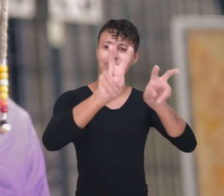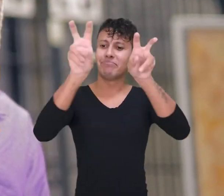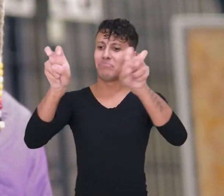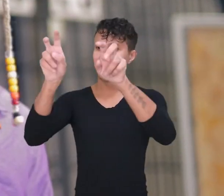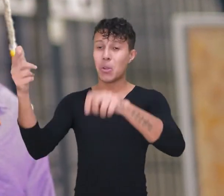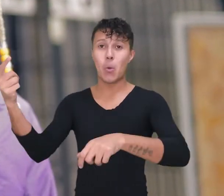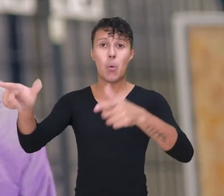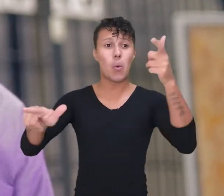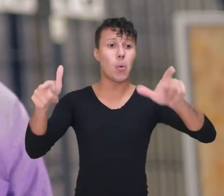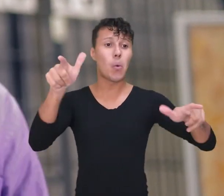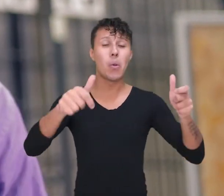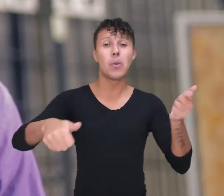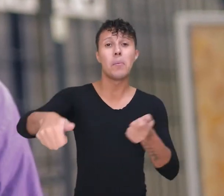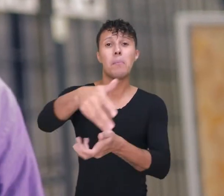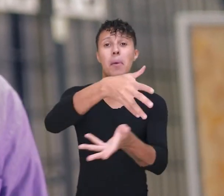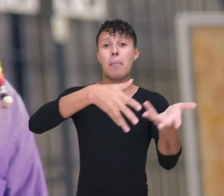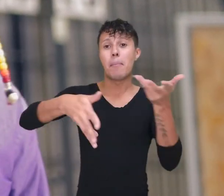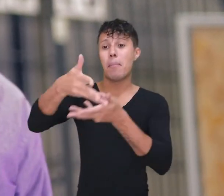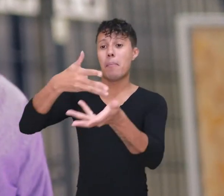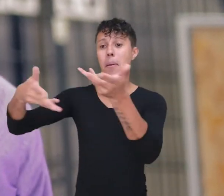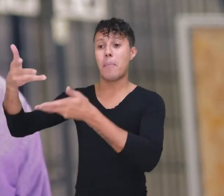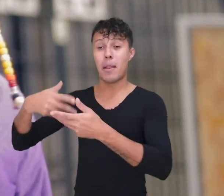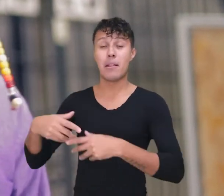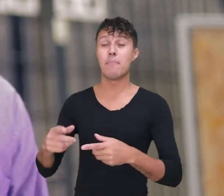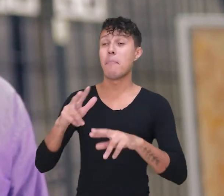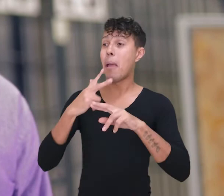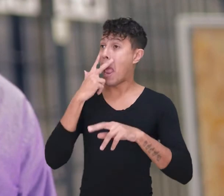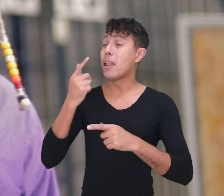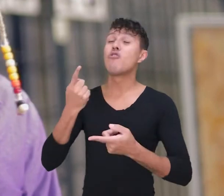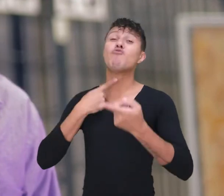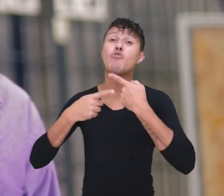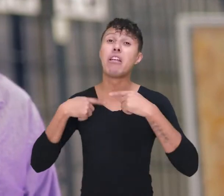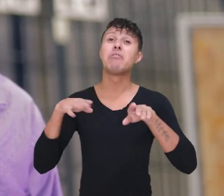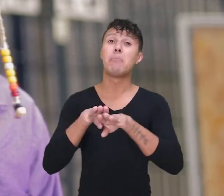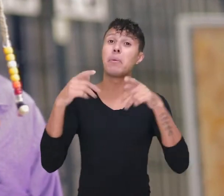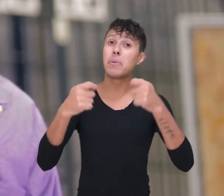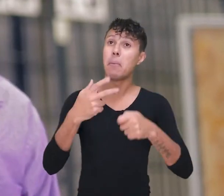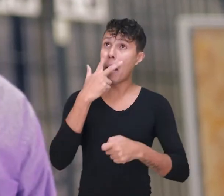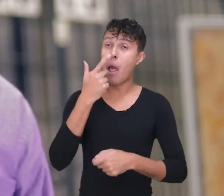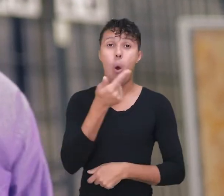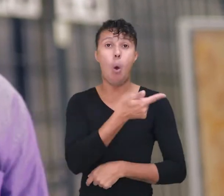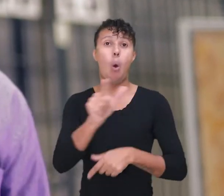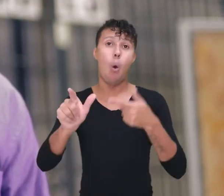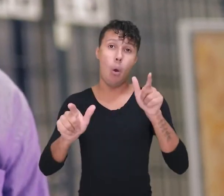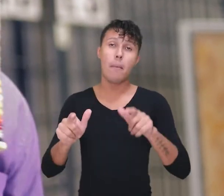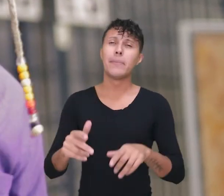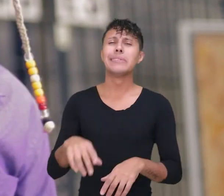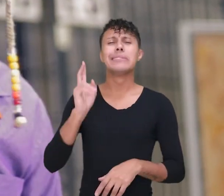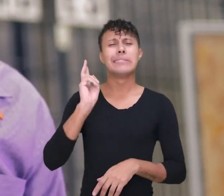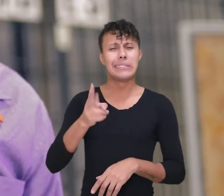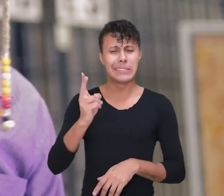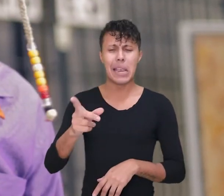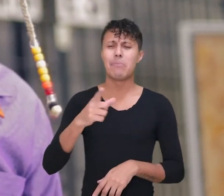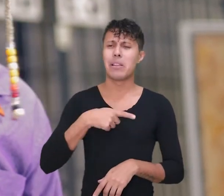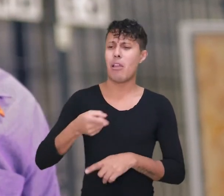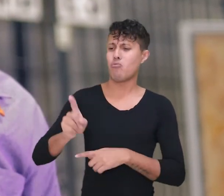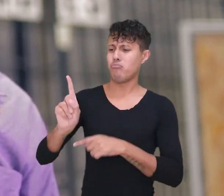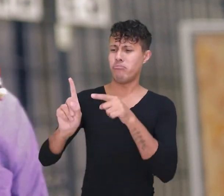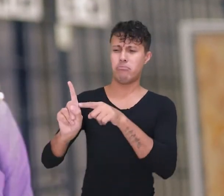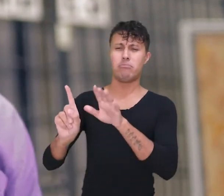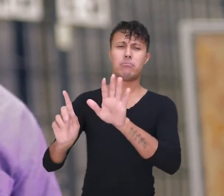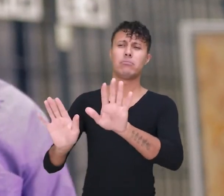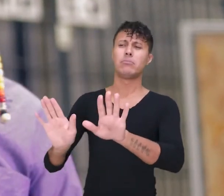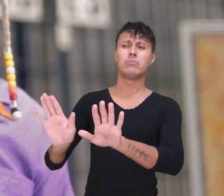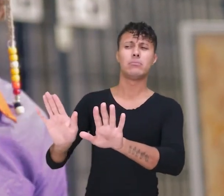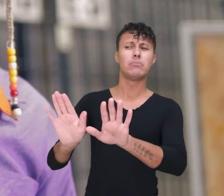coisas. Hoje, as vontades, as necessidades são outras, né? Mas eu acho que sempre vai haver alguém que vai falar: